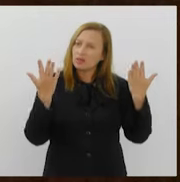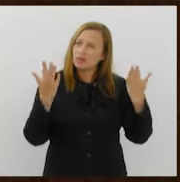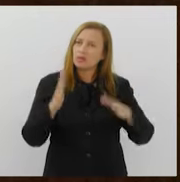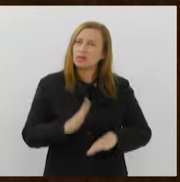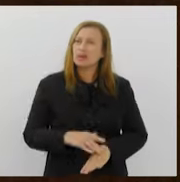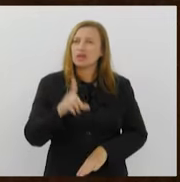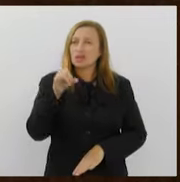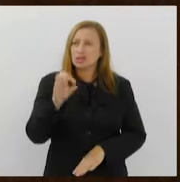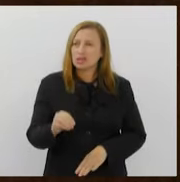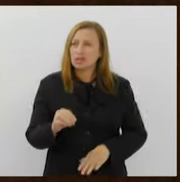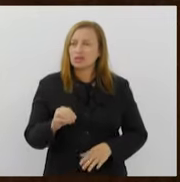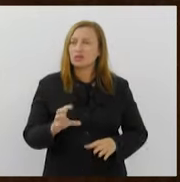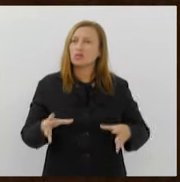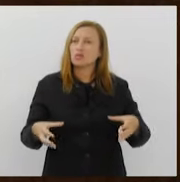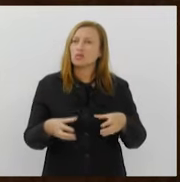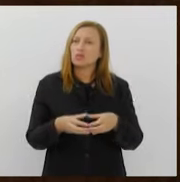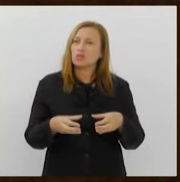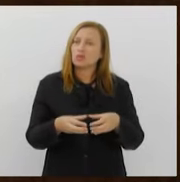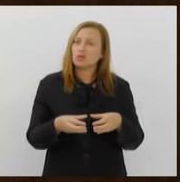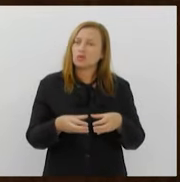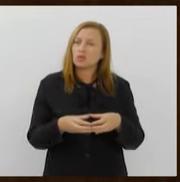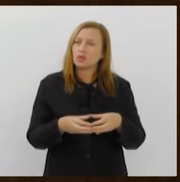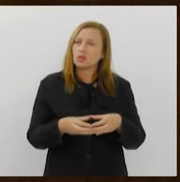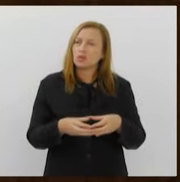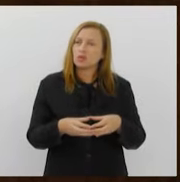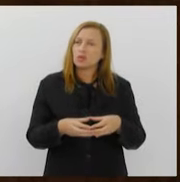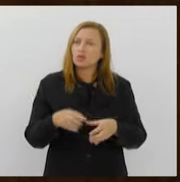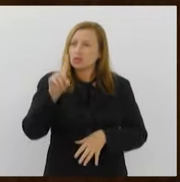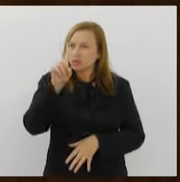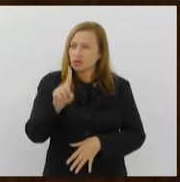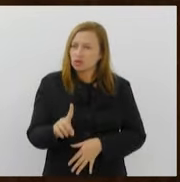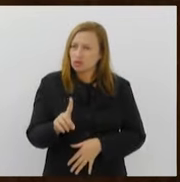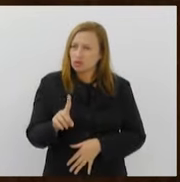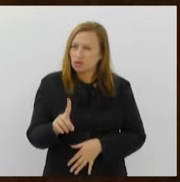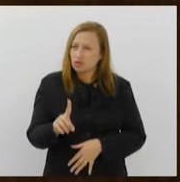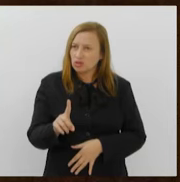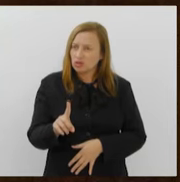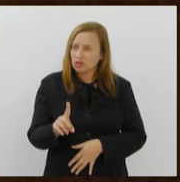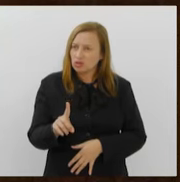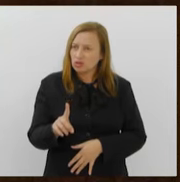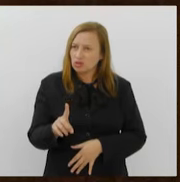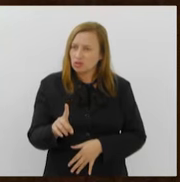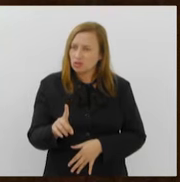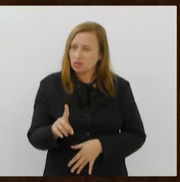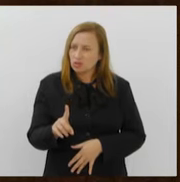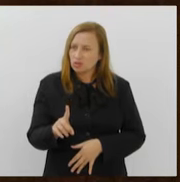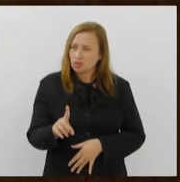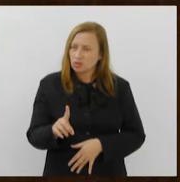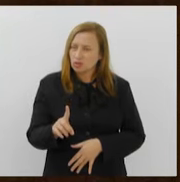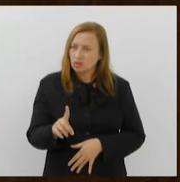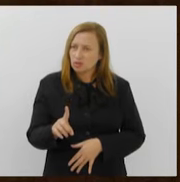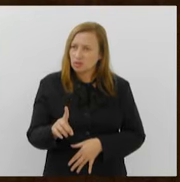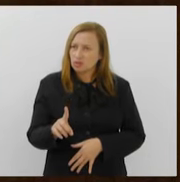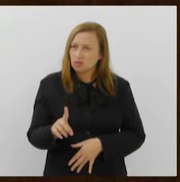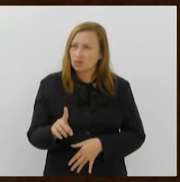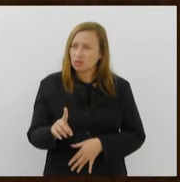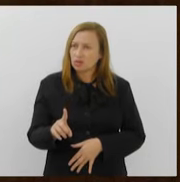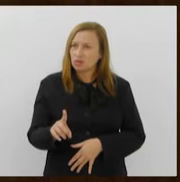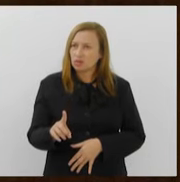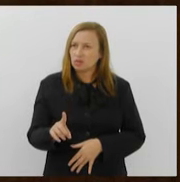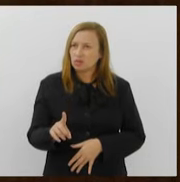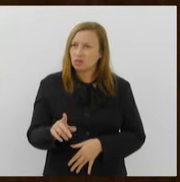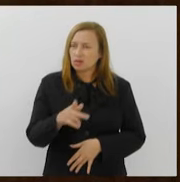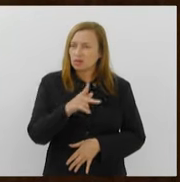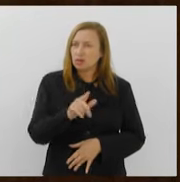cedo, em conjunto, a Comissão dos Direitos, a Comissão das Pessoas com